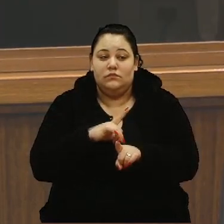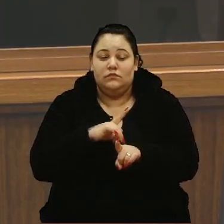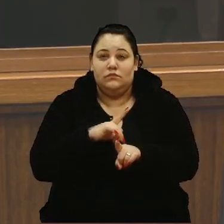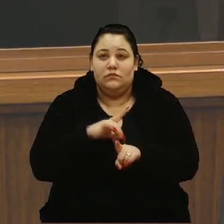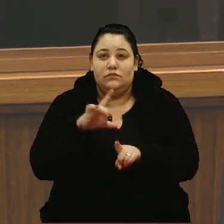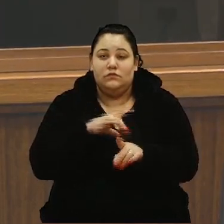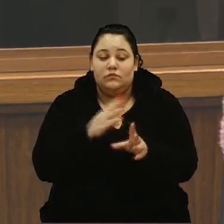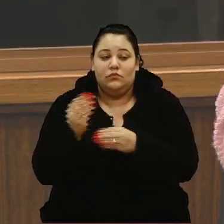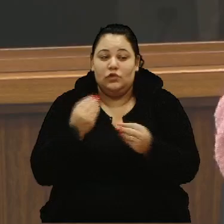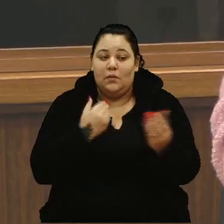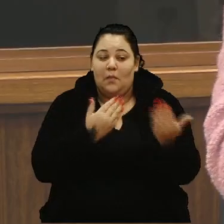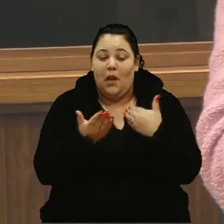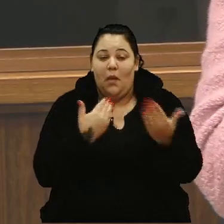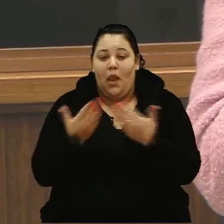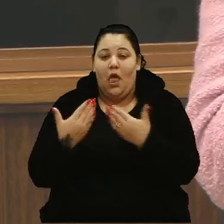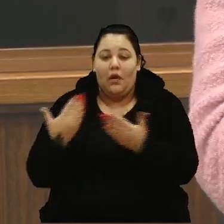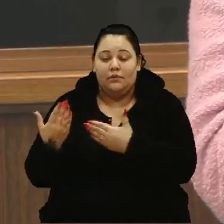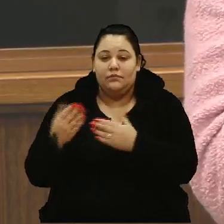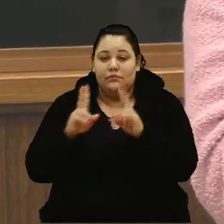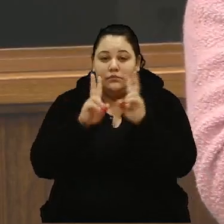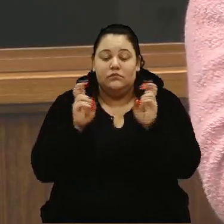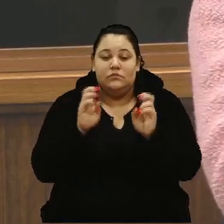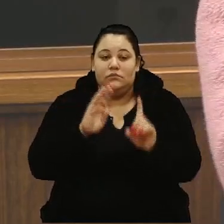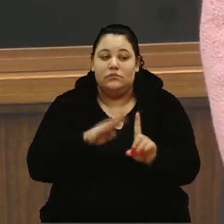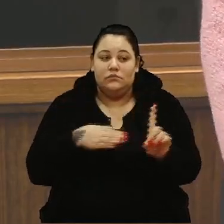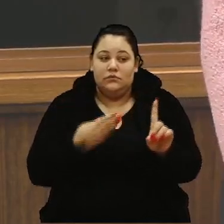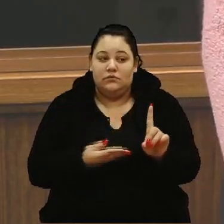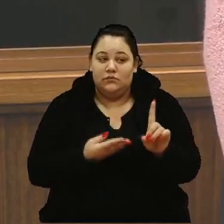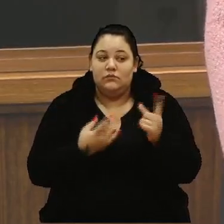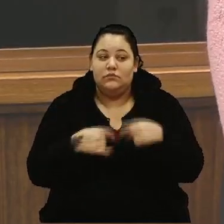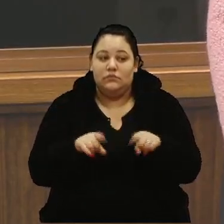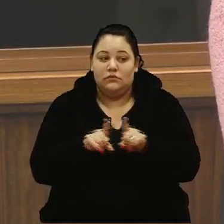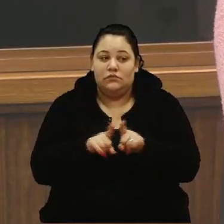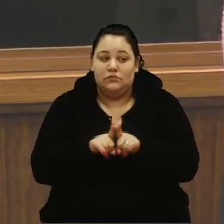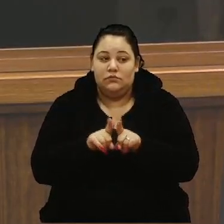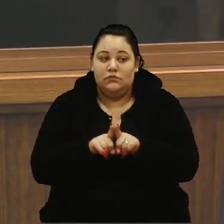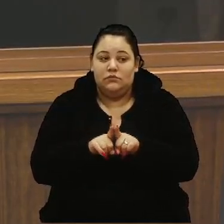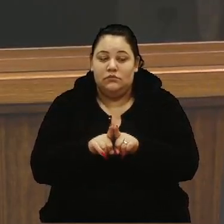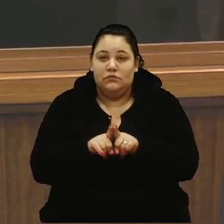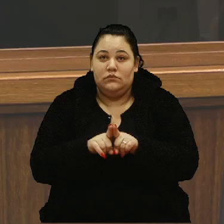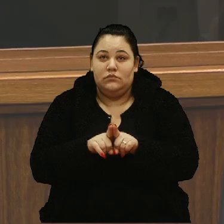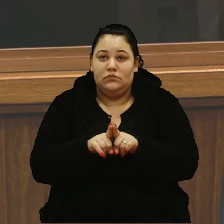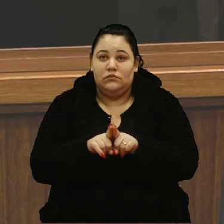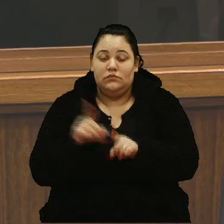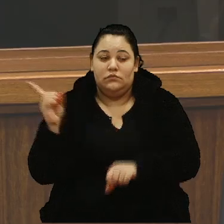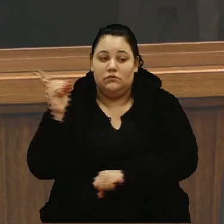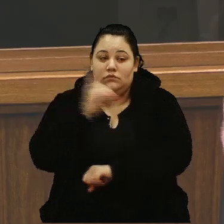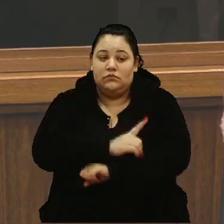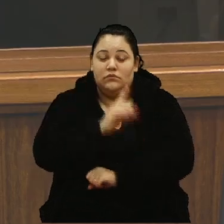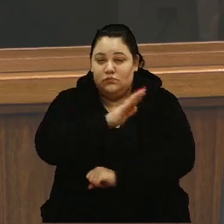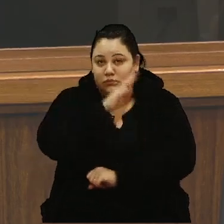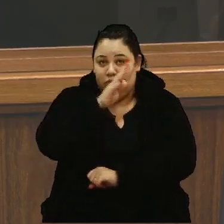conversas, né, sobre homenagens, também se tem sobre dias municipais que a gente propõe.